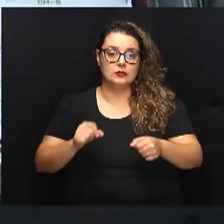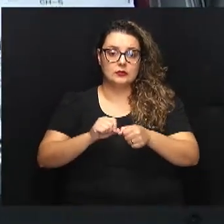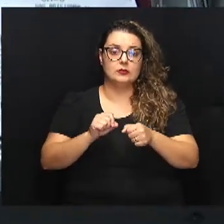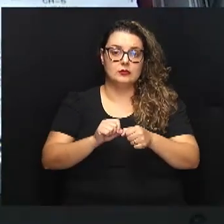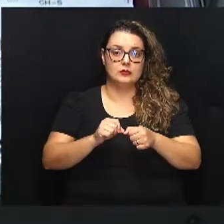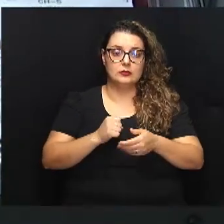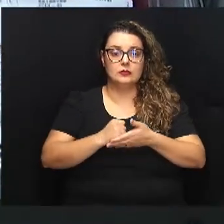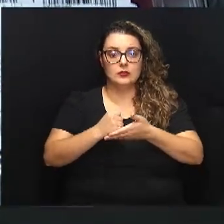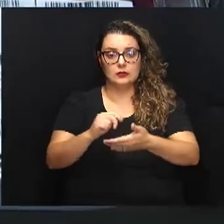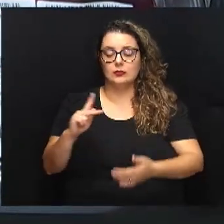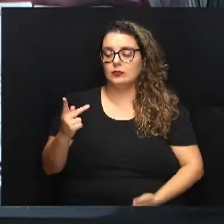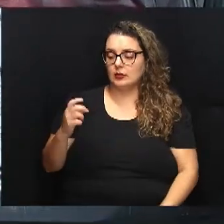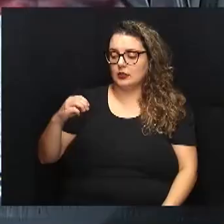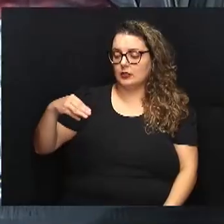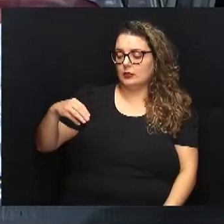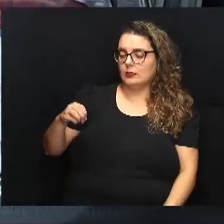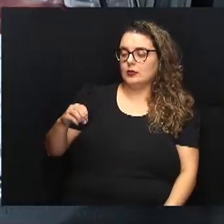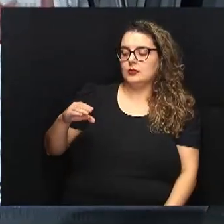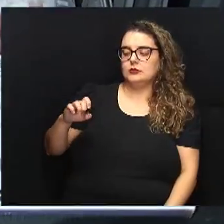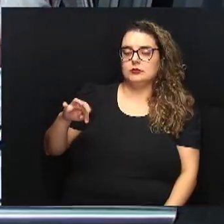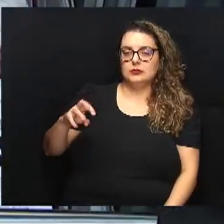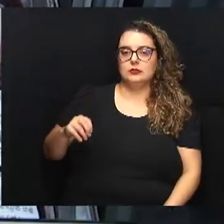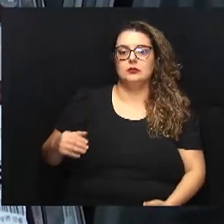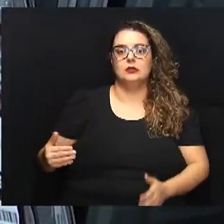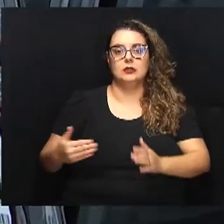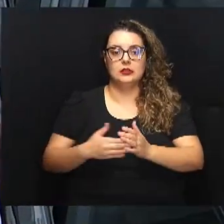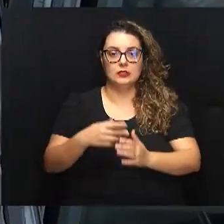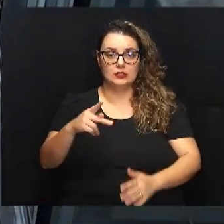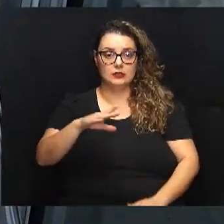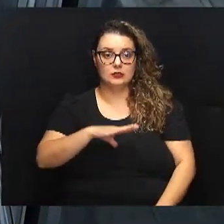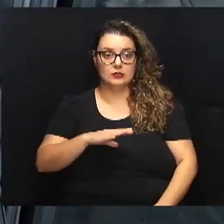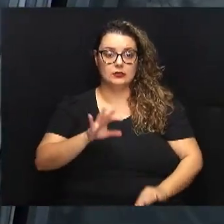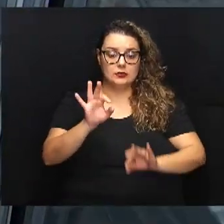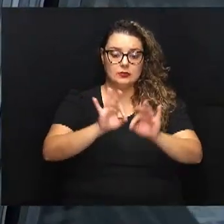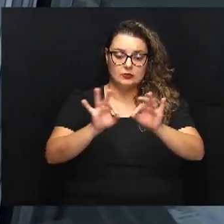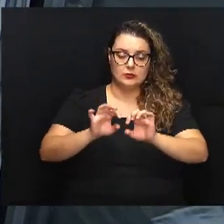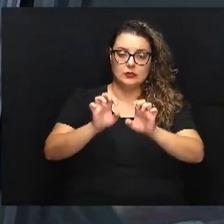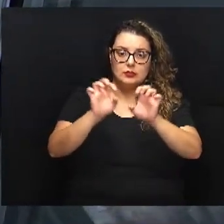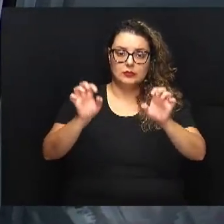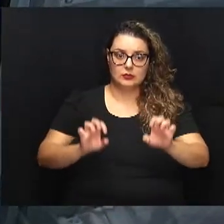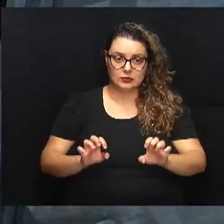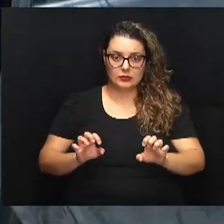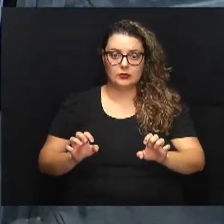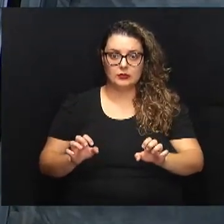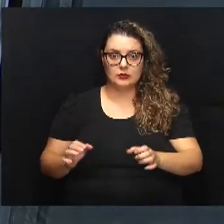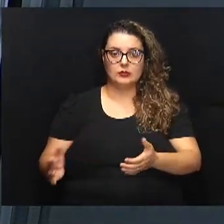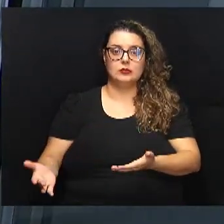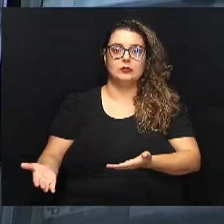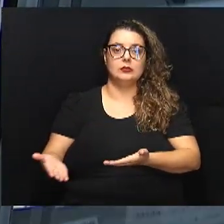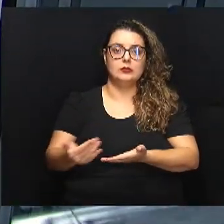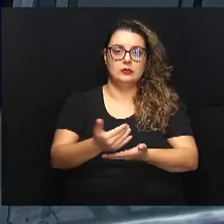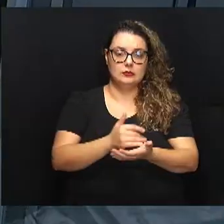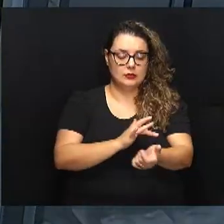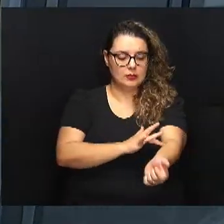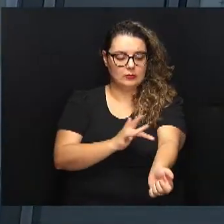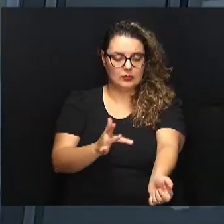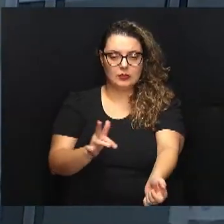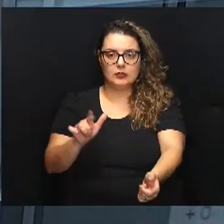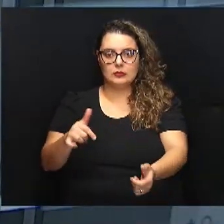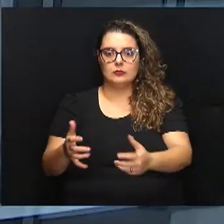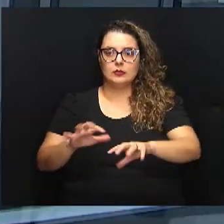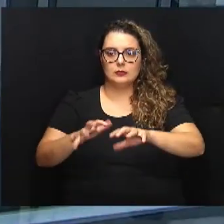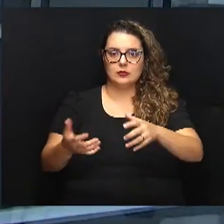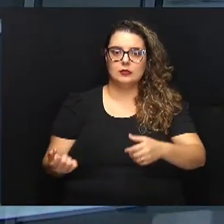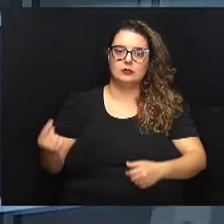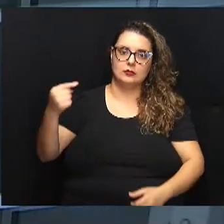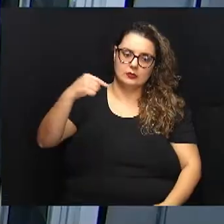levaremos o Hemocentro até a sua cidade. A gente monta toda essa estrutura, coleta as bolsas de sangue e depois desmonta e traz